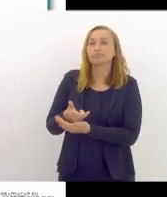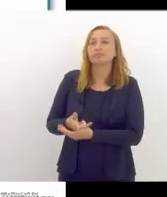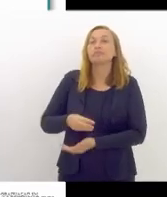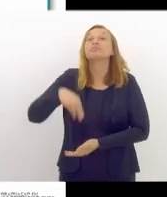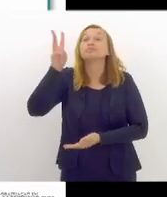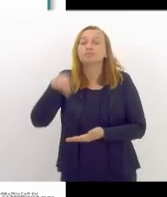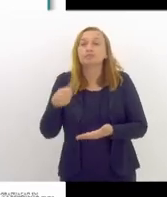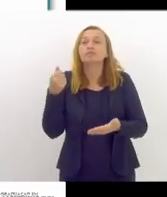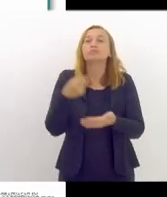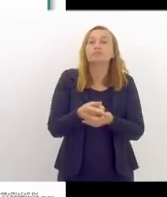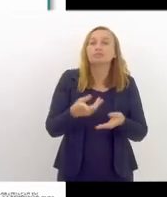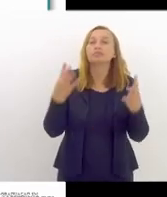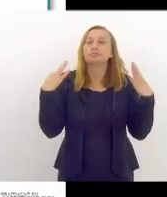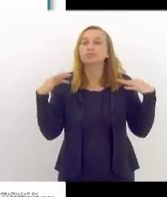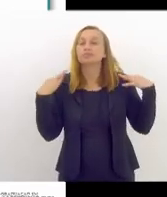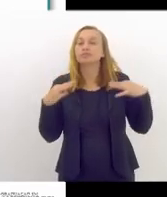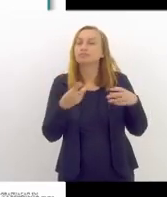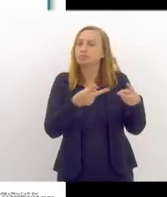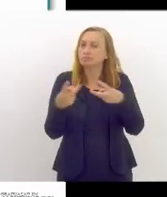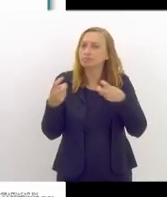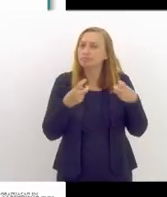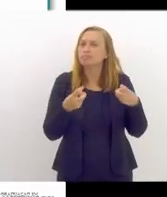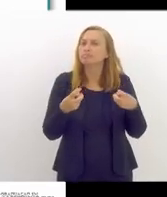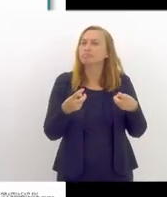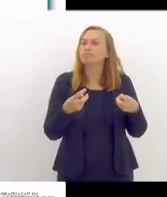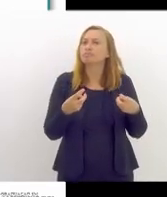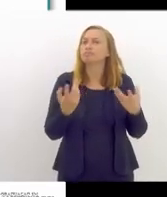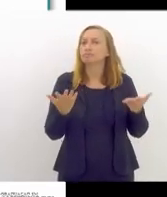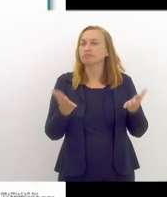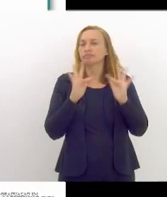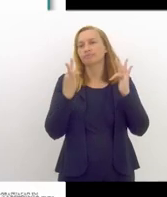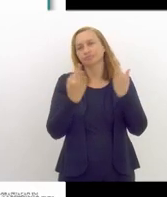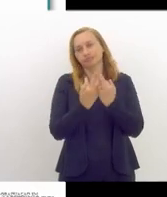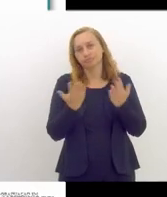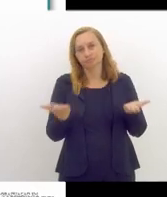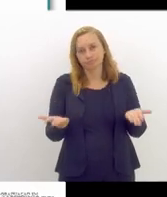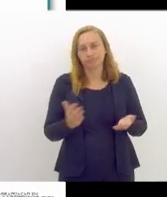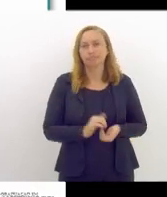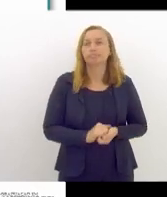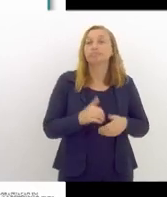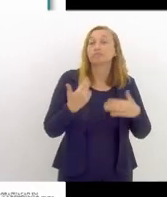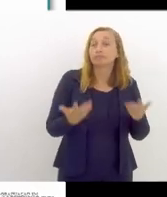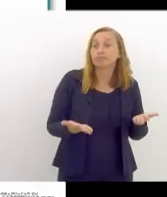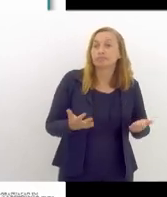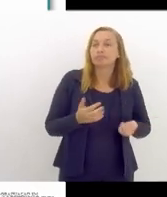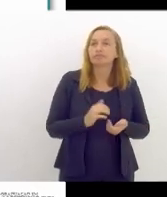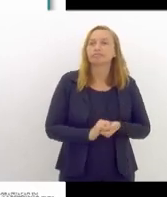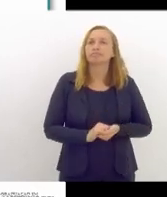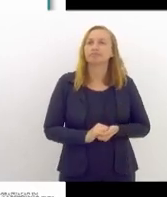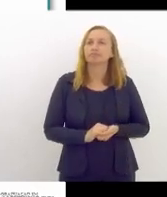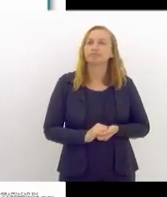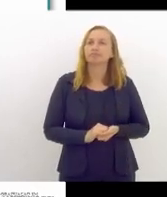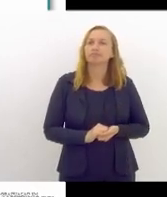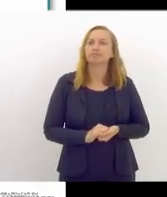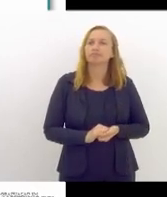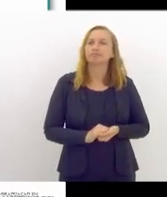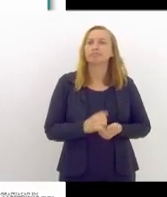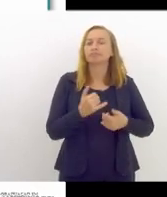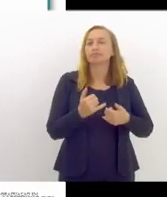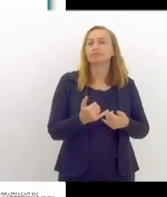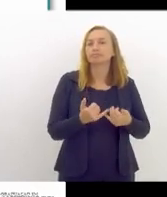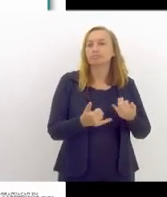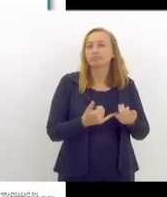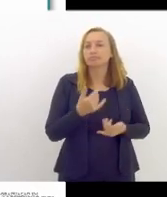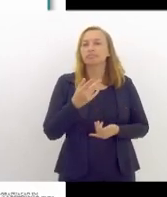quem compra turismo vocês podem perceber que quem compra turismo são as famílias então a gente brinca o seguinte